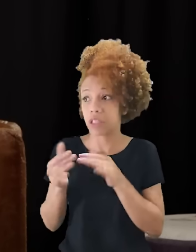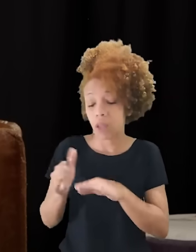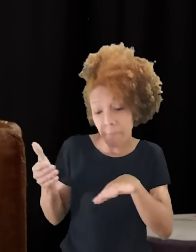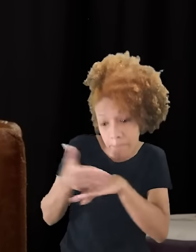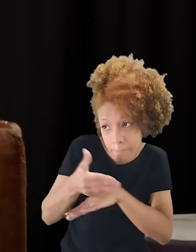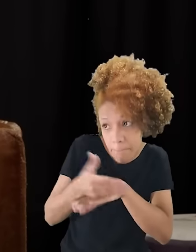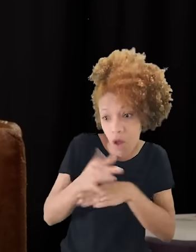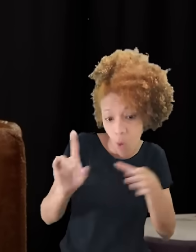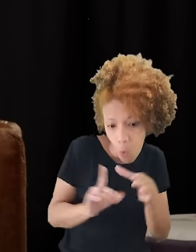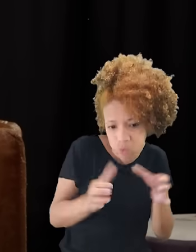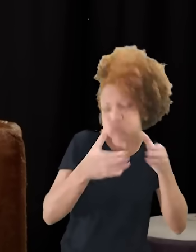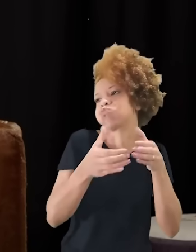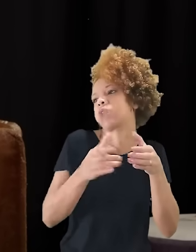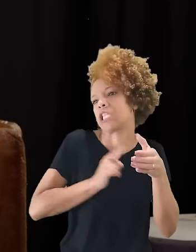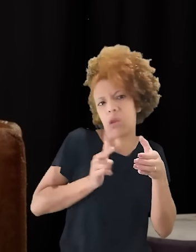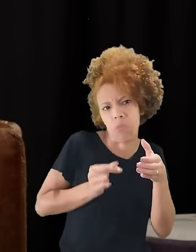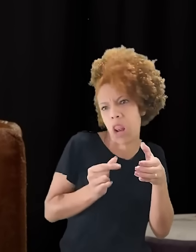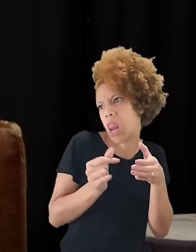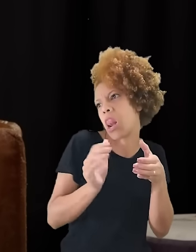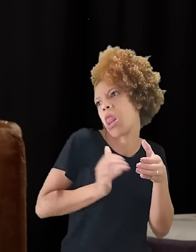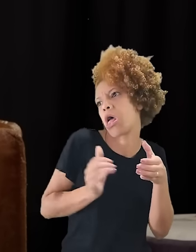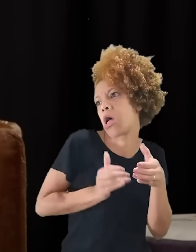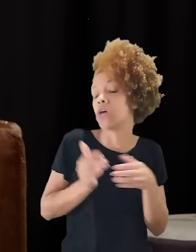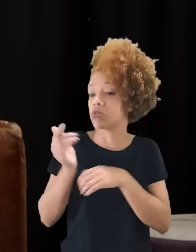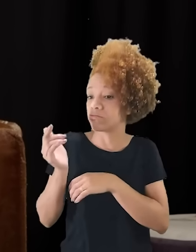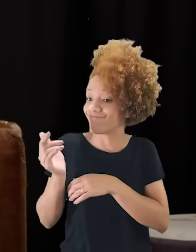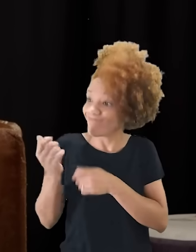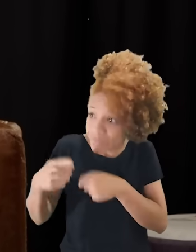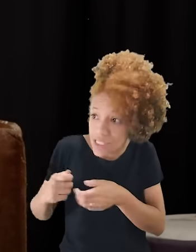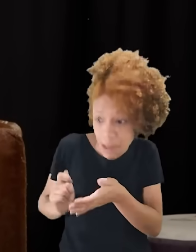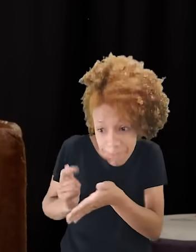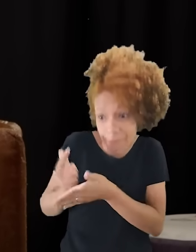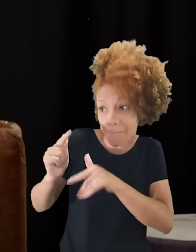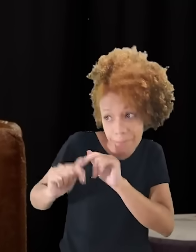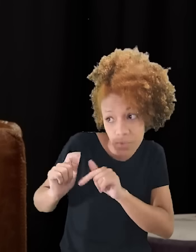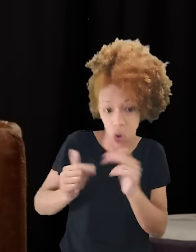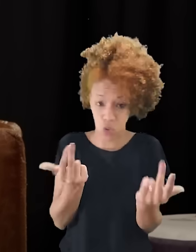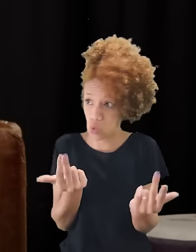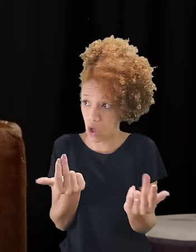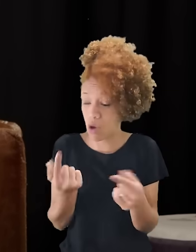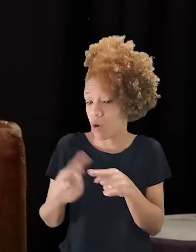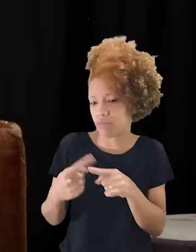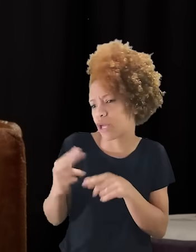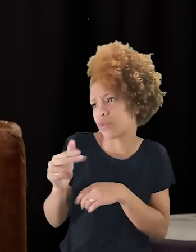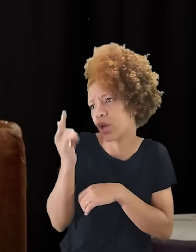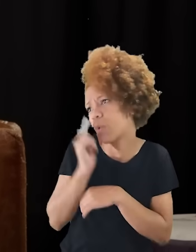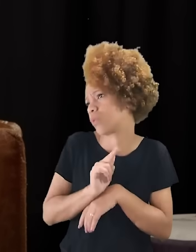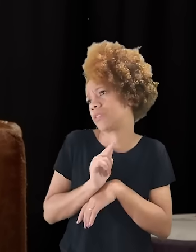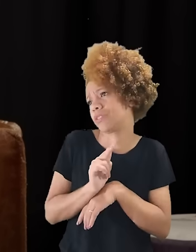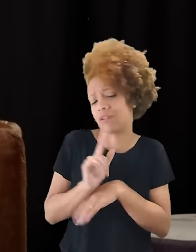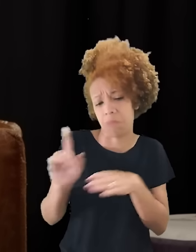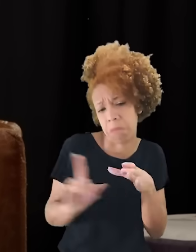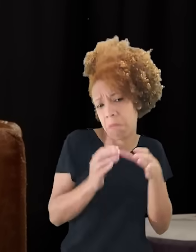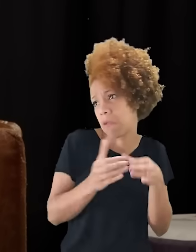você fazer parte desse grupo que tem um poder aquisitivo você tem que consumir o que aquele grupo tem porque senão você nunca vai conseguir fazer parte